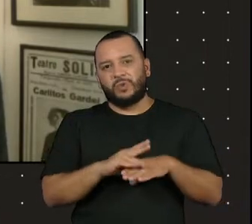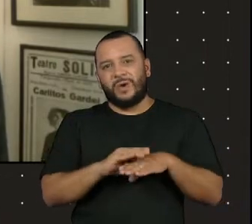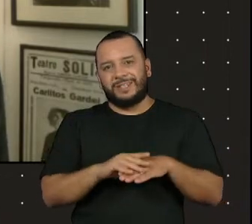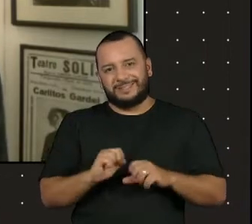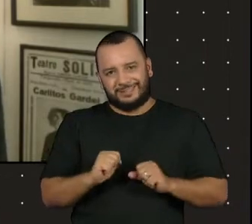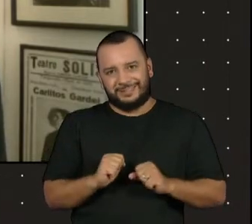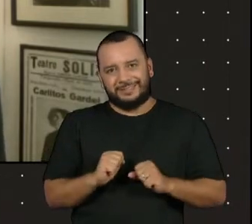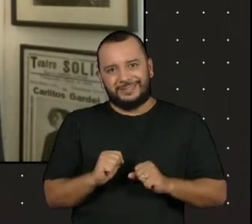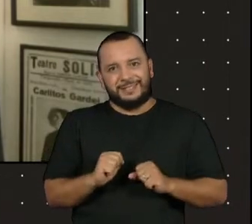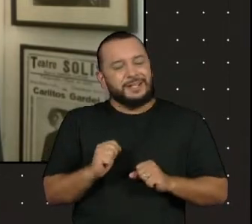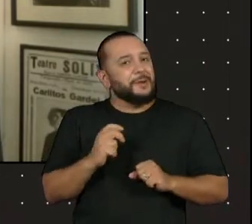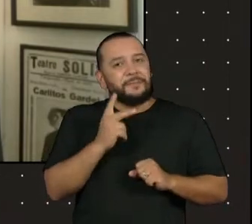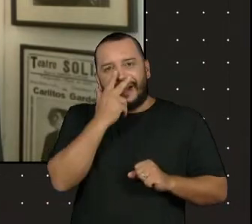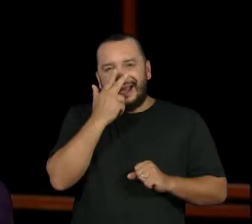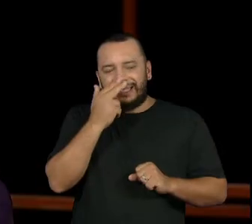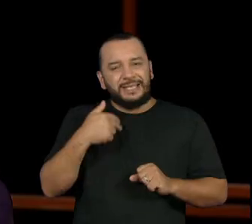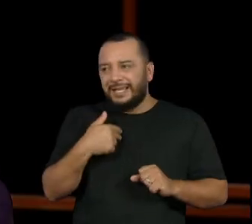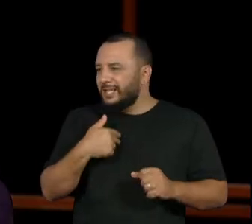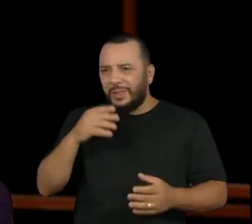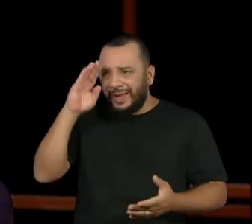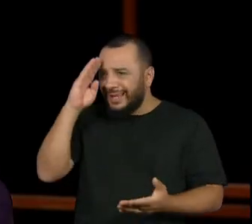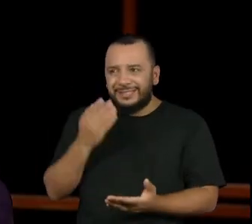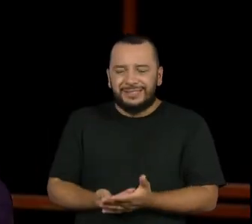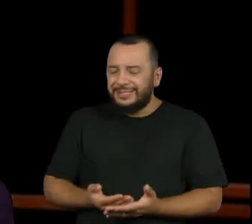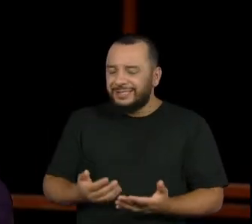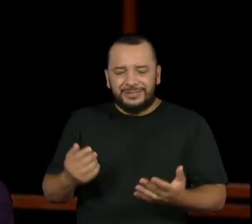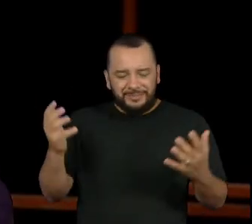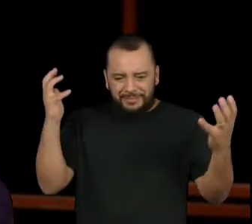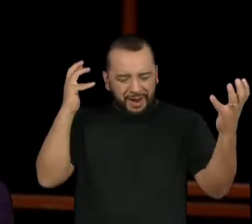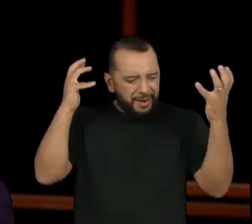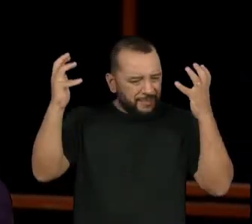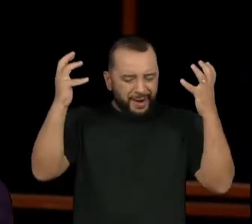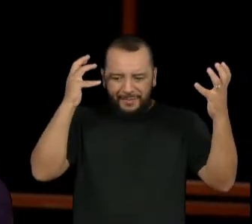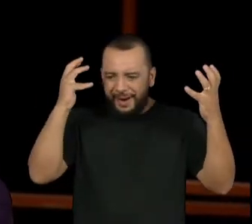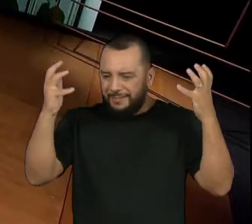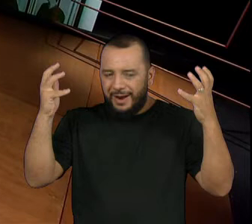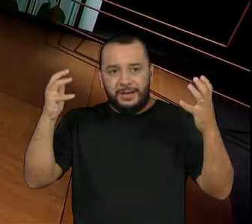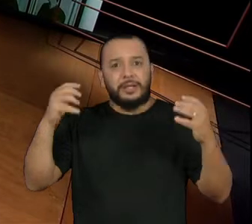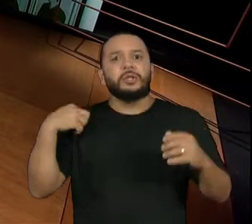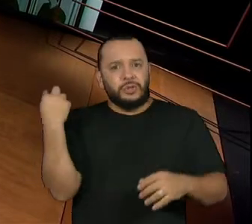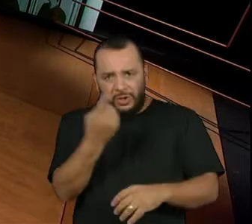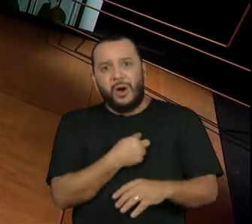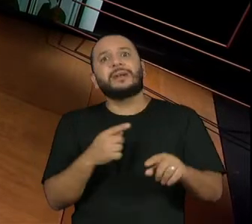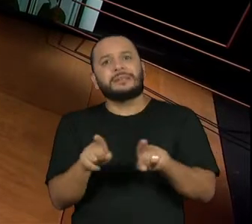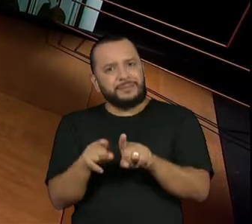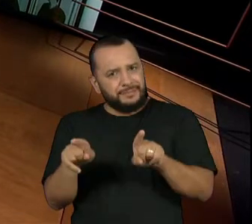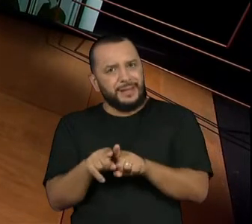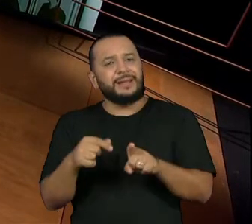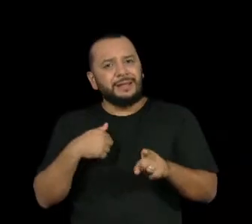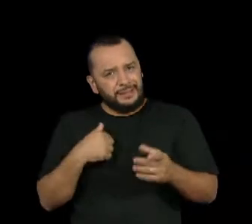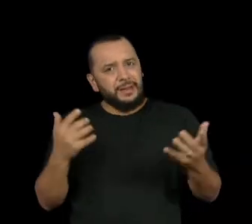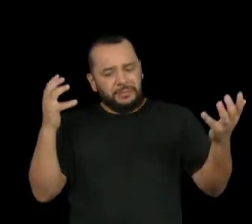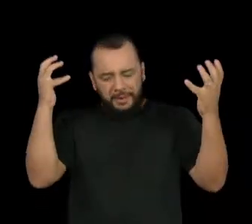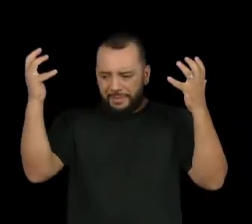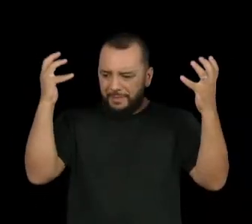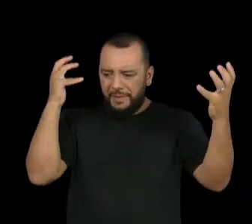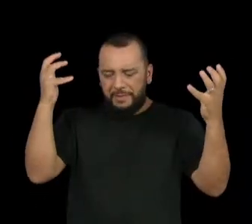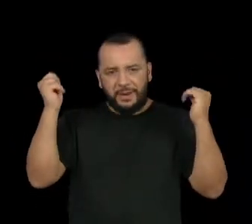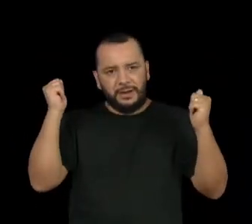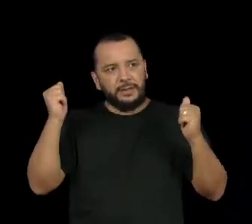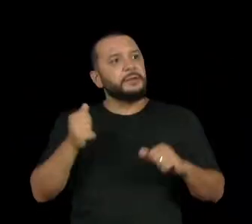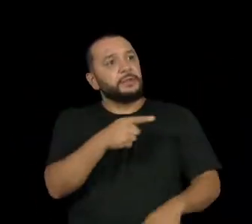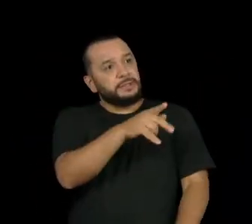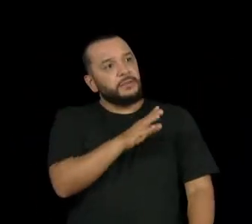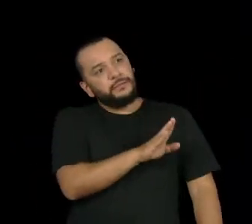Parece que ele nunca se recuperou daquilo. Aquilo foi muito traumático para todos nós. E aí você foi parar na televisão e foi por conta